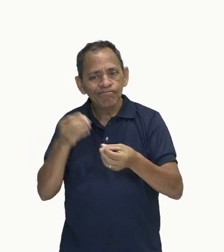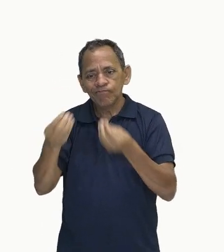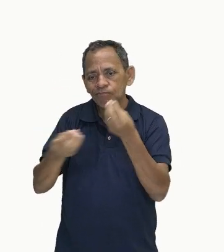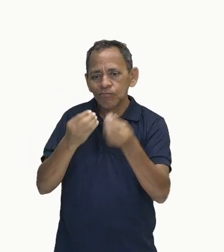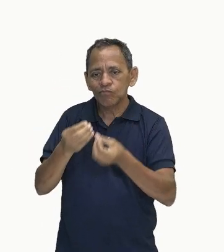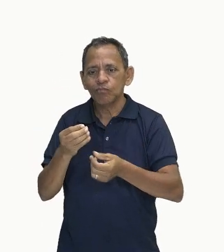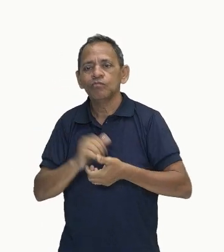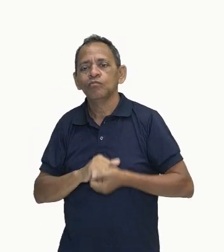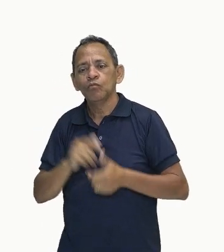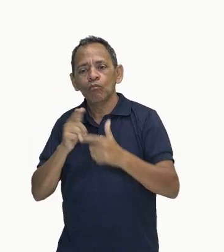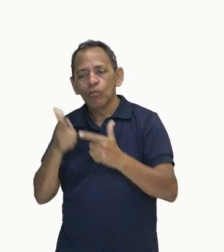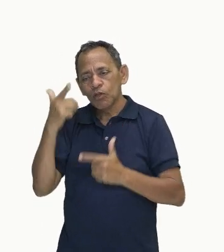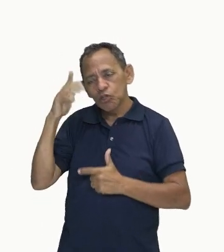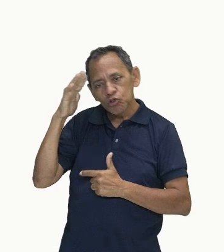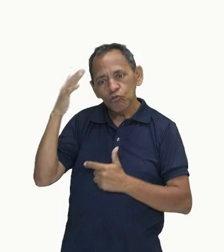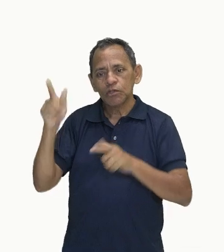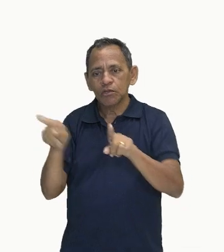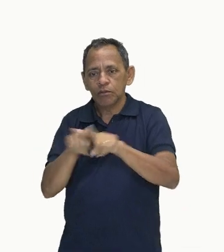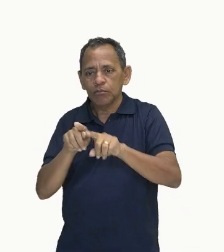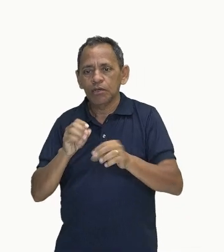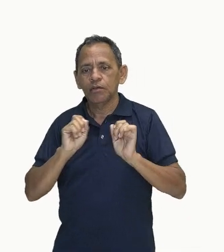né, para a gente tentar